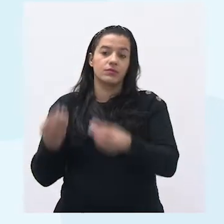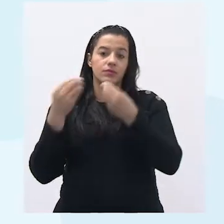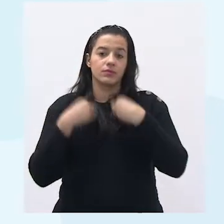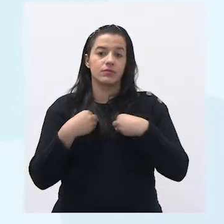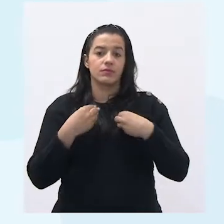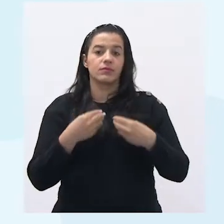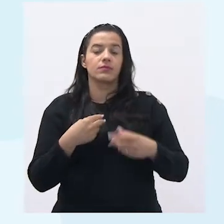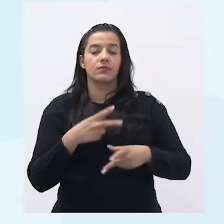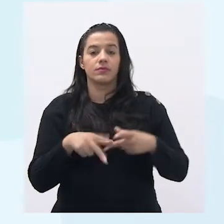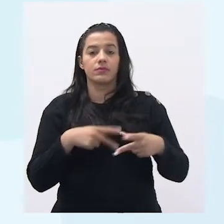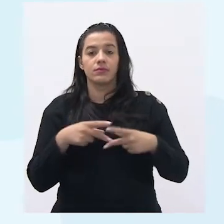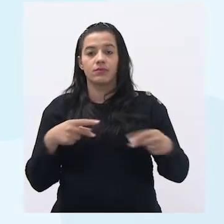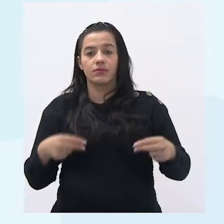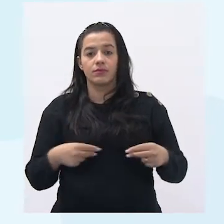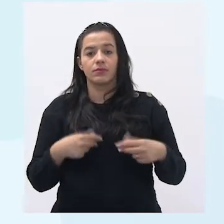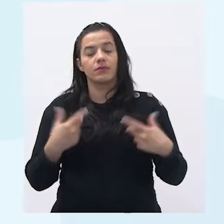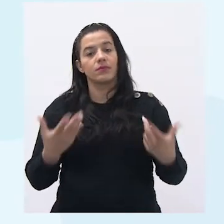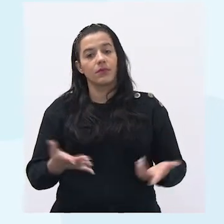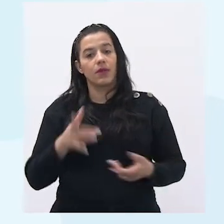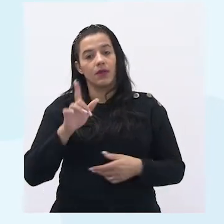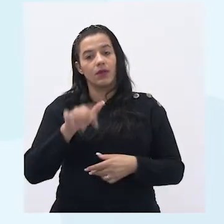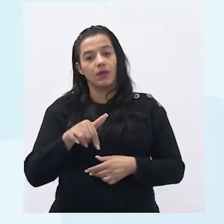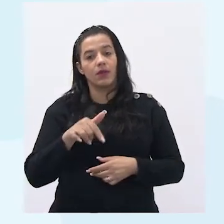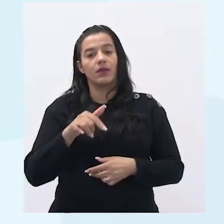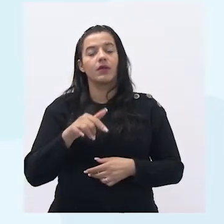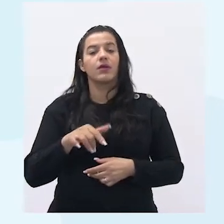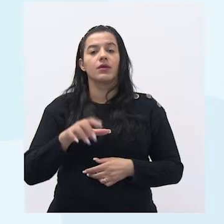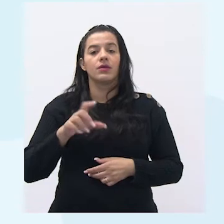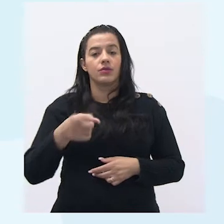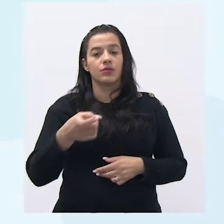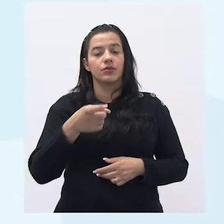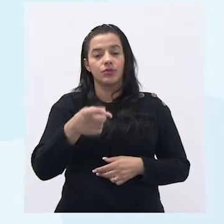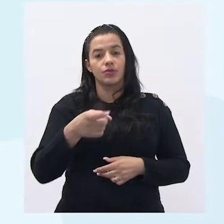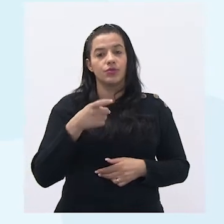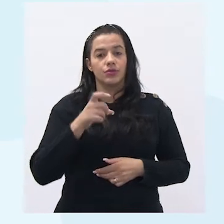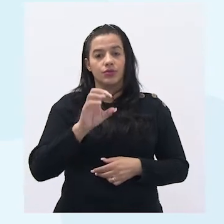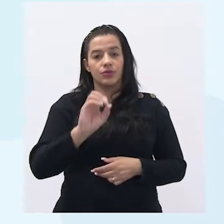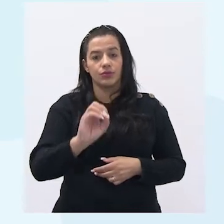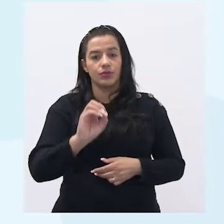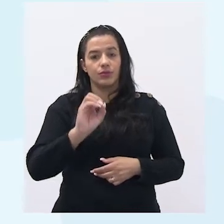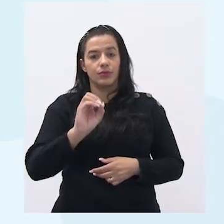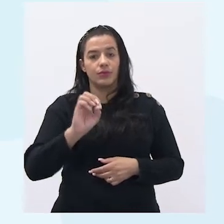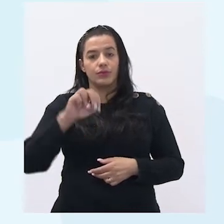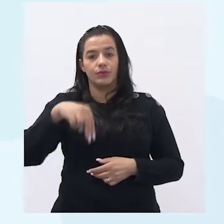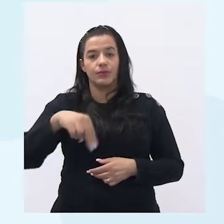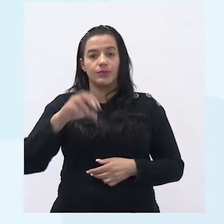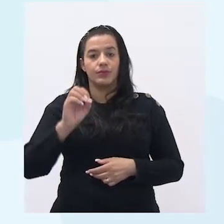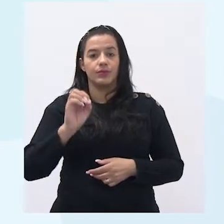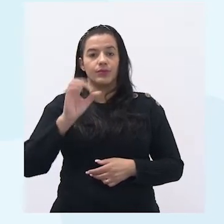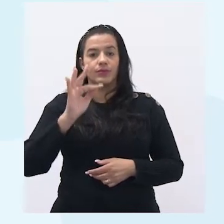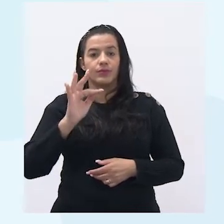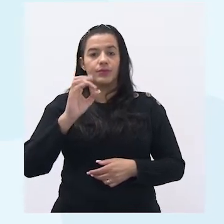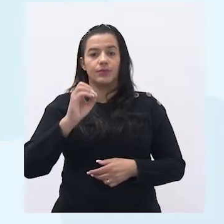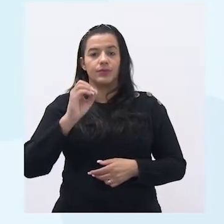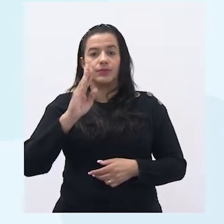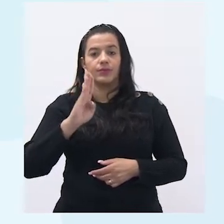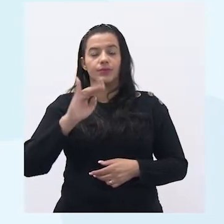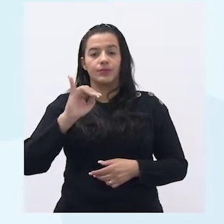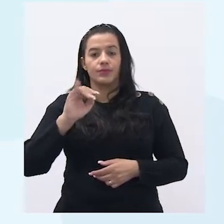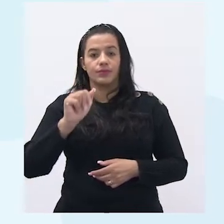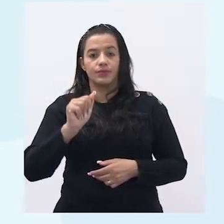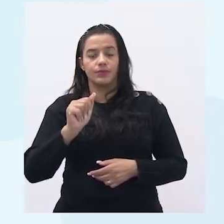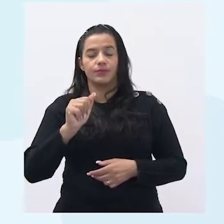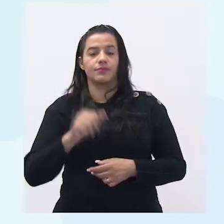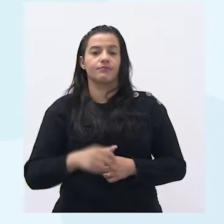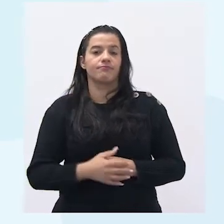É, sim, uma xenofobia. Então, a gente tem que realmente construir novos olhares e construir novas falas